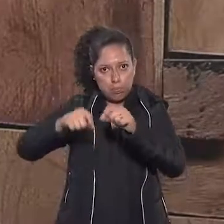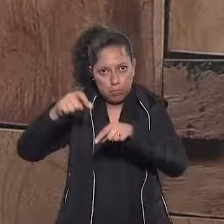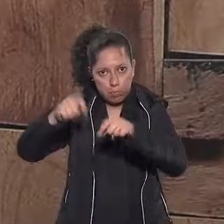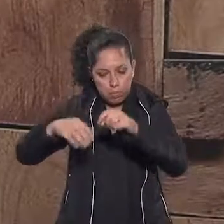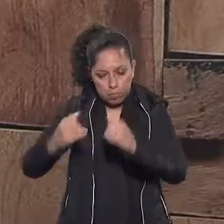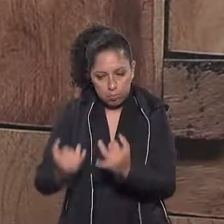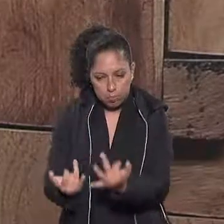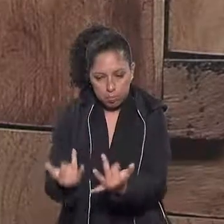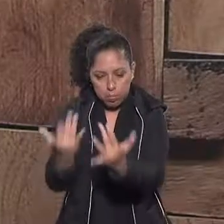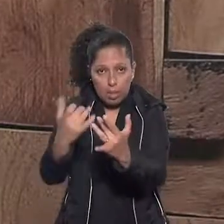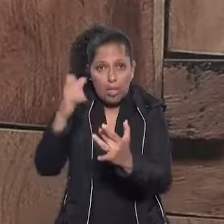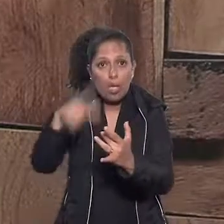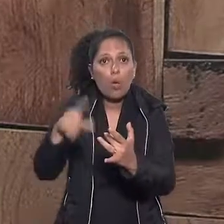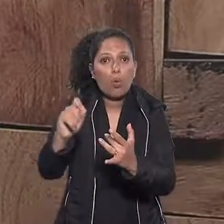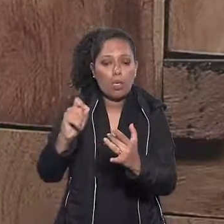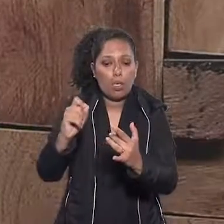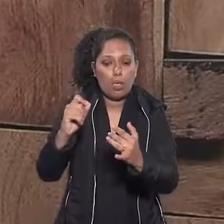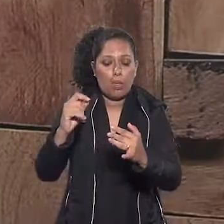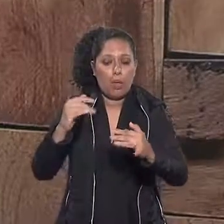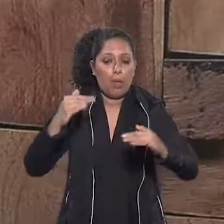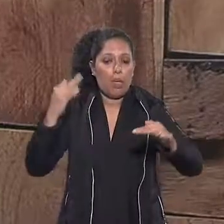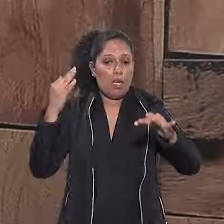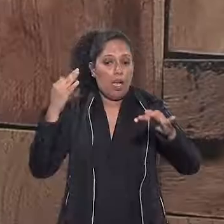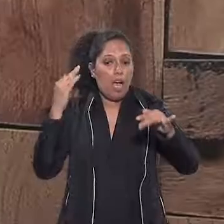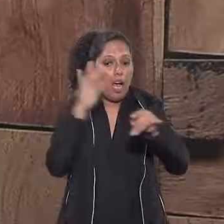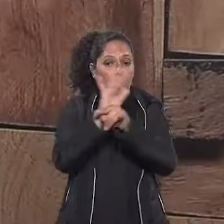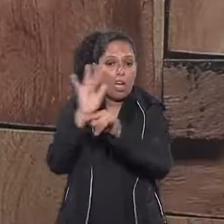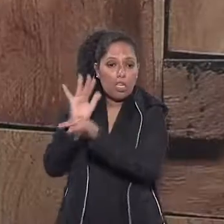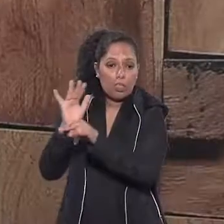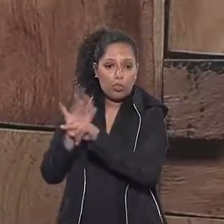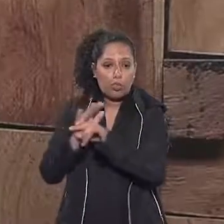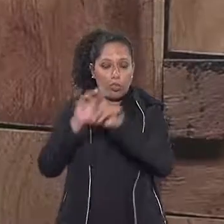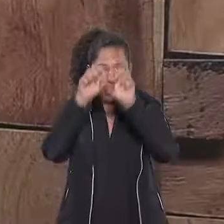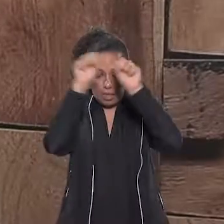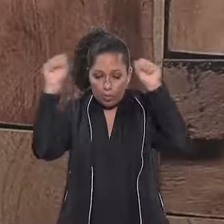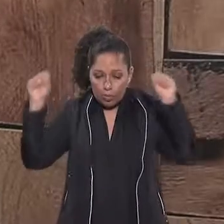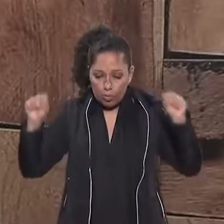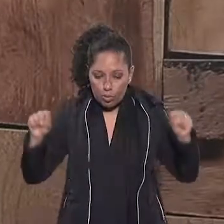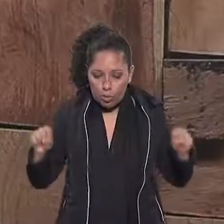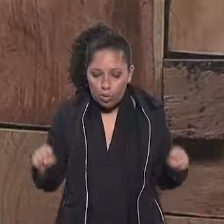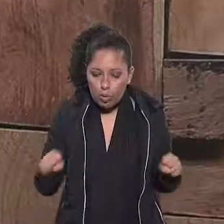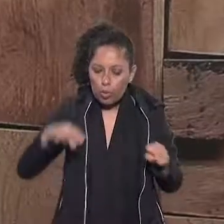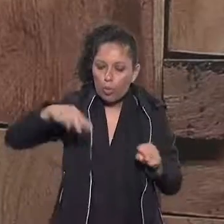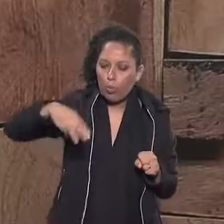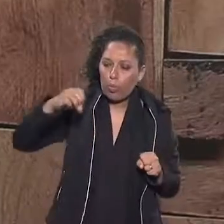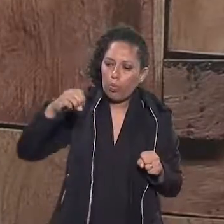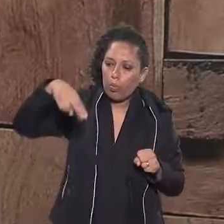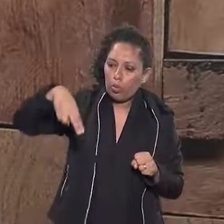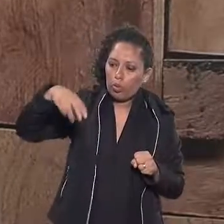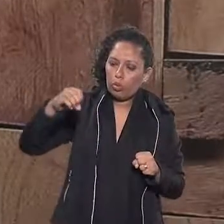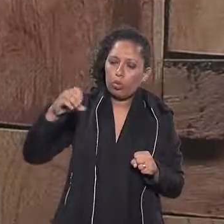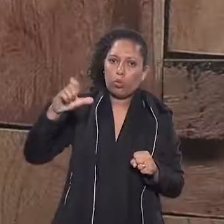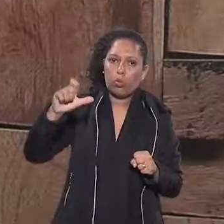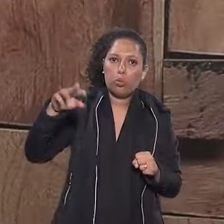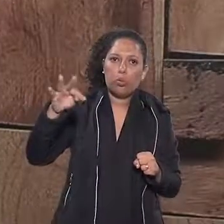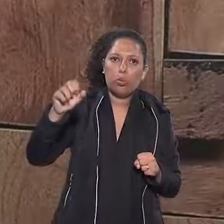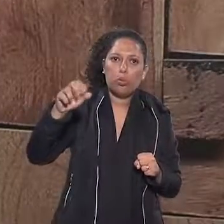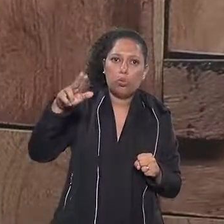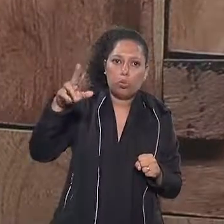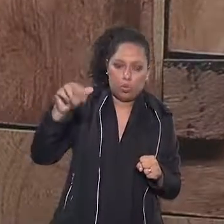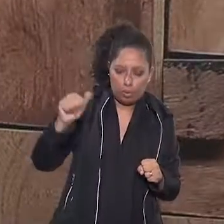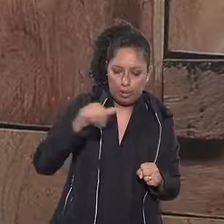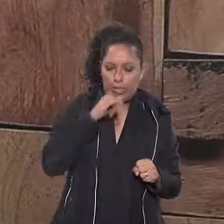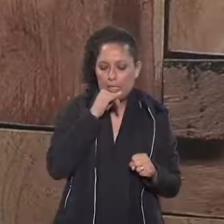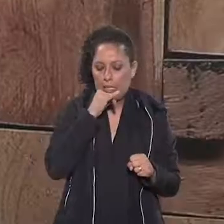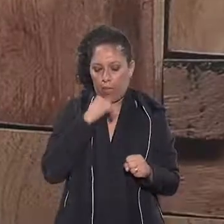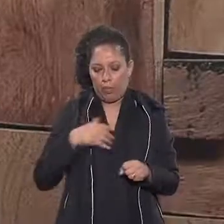para suportar um sistema de monocultura, muitas vezes. Então é isso. Se você quer plantar a